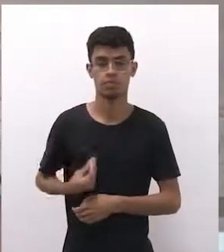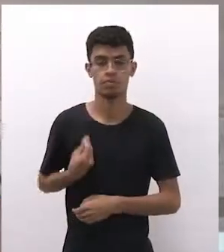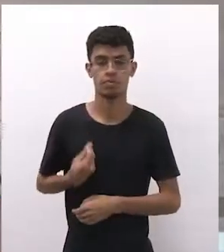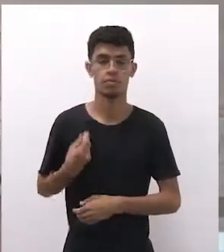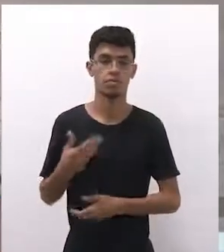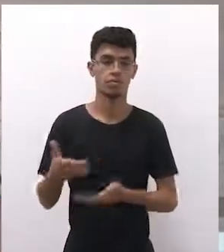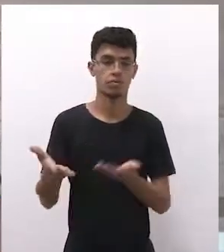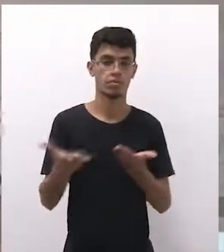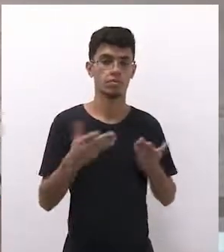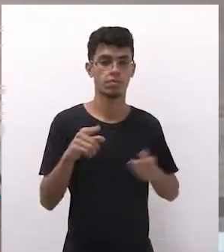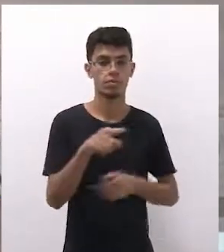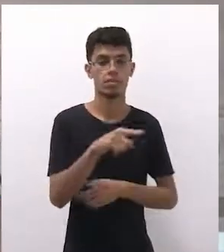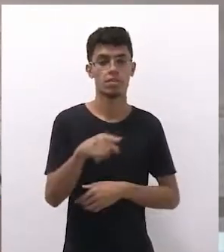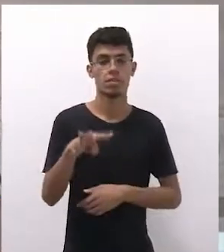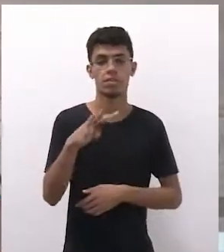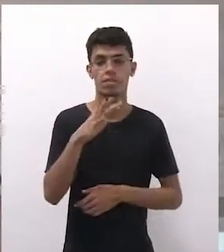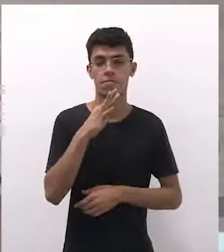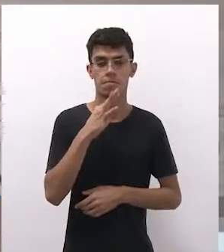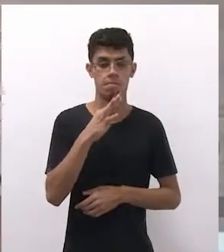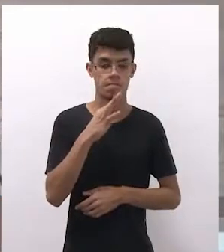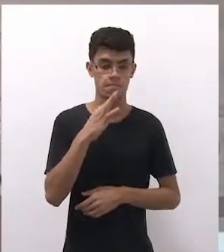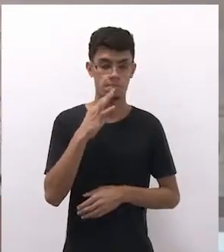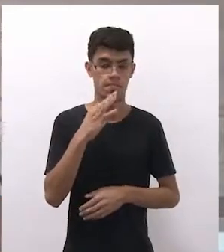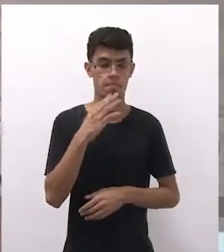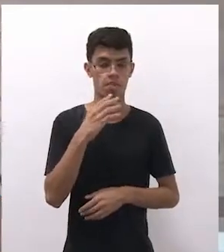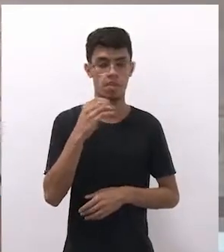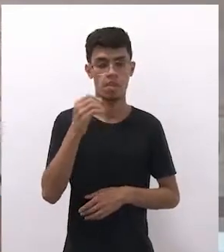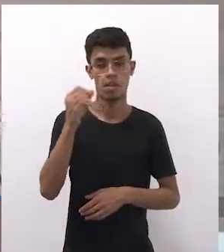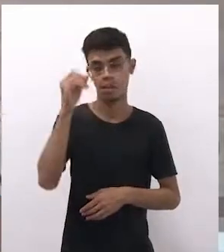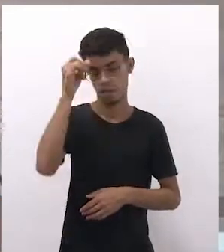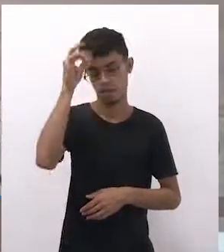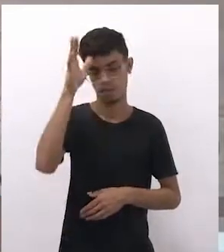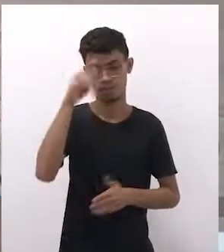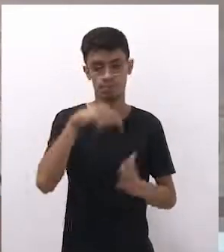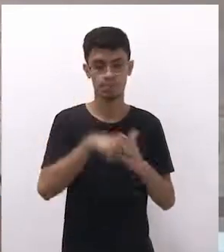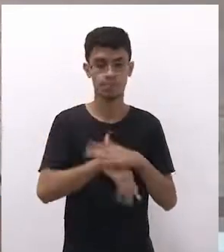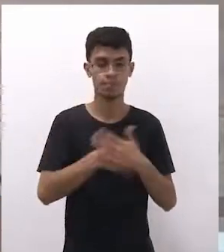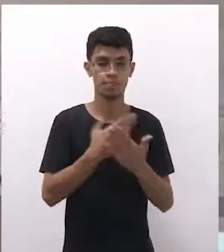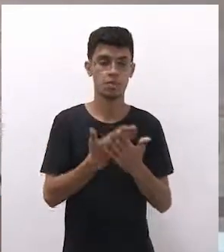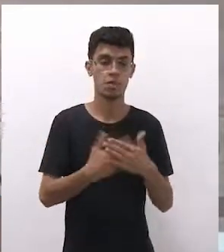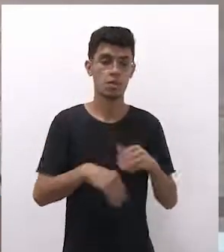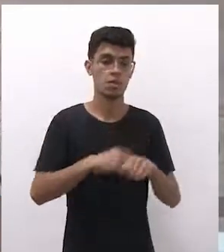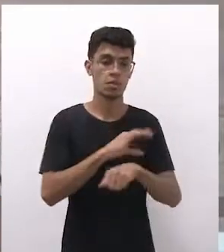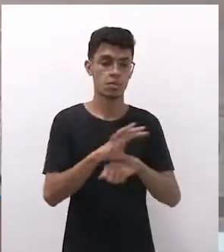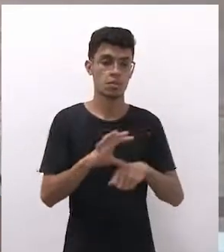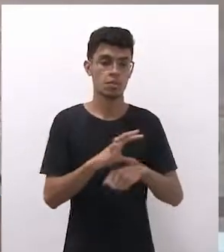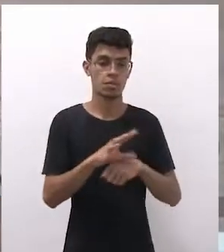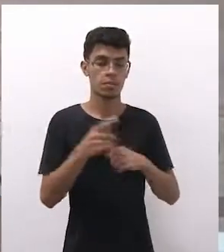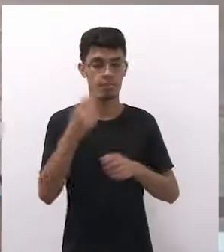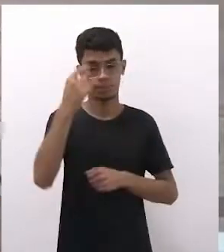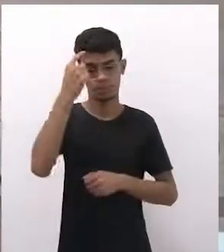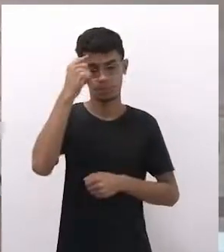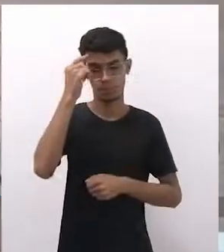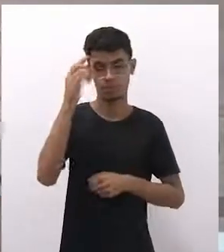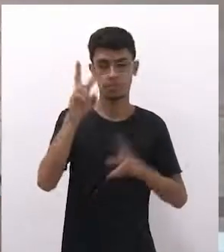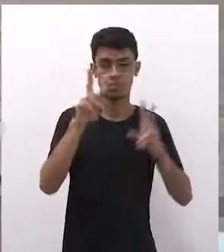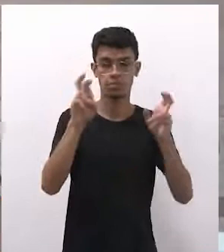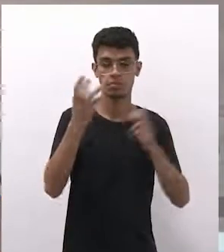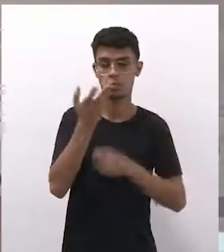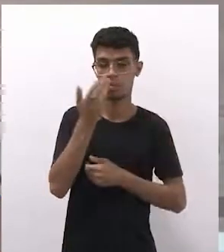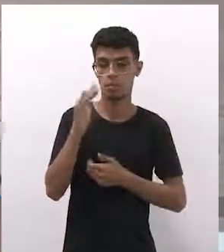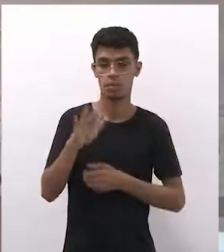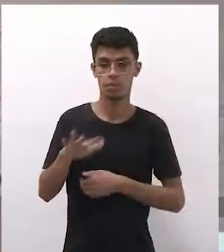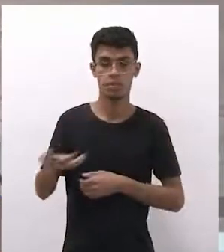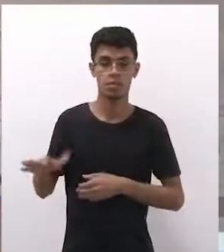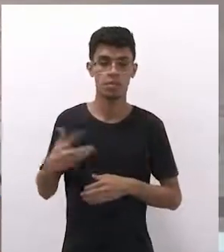convido vocês todos a conhecerem mais a Constituição, a gente pensar a infância a partir dela e fazendo valer os